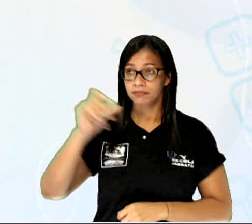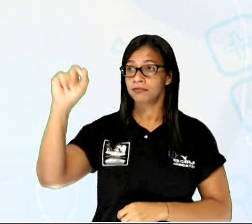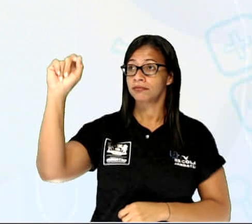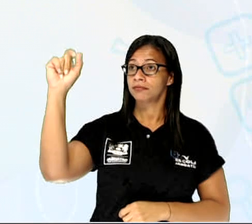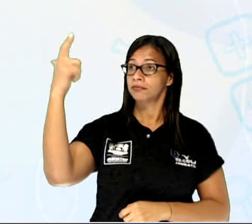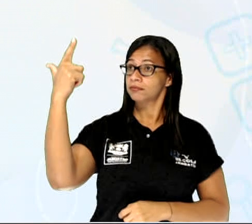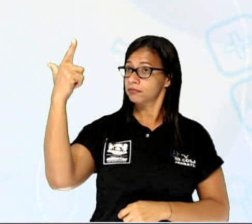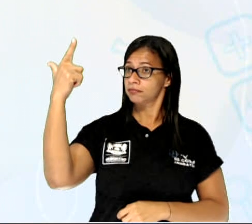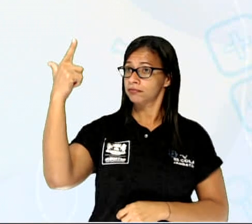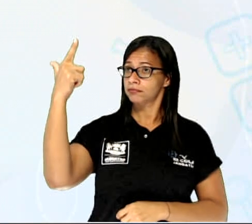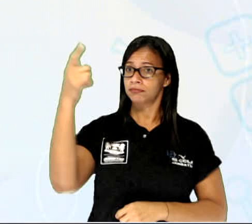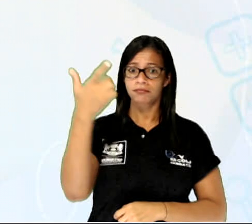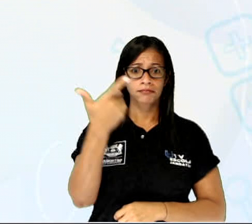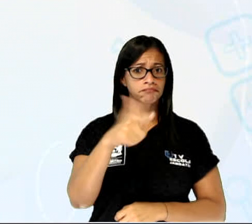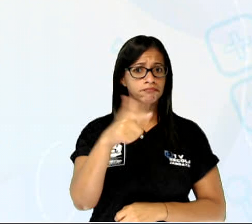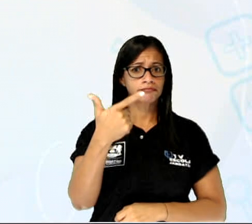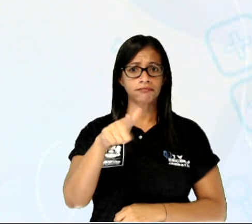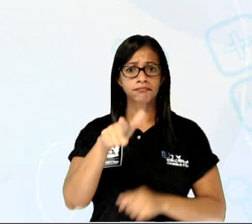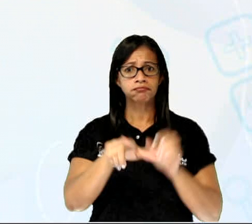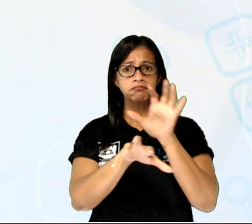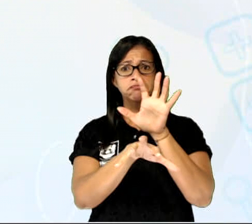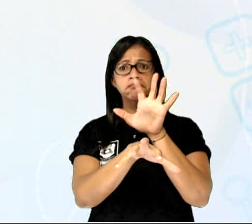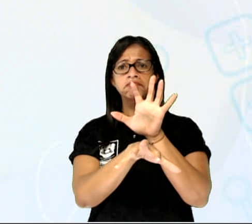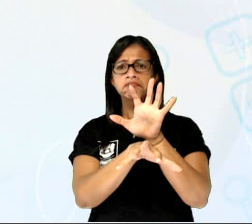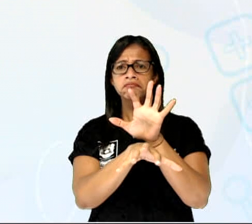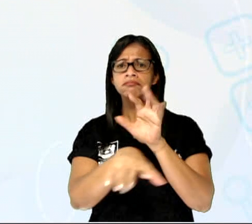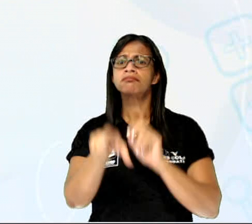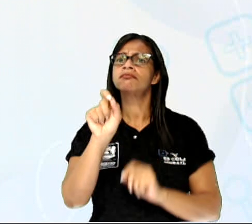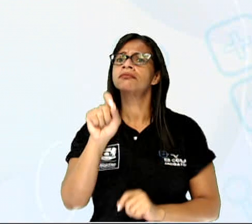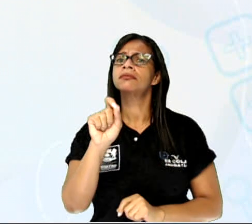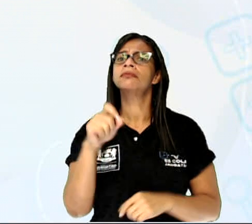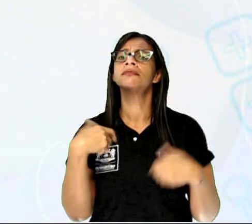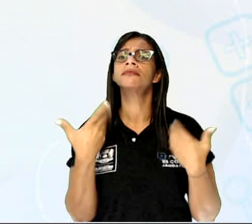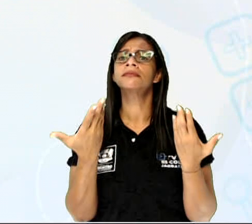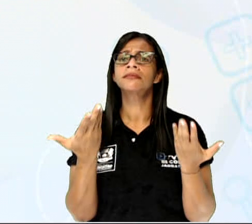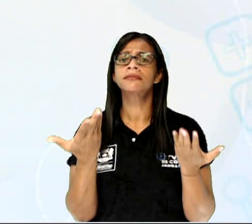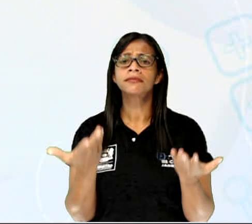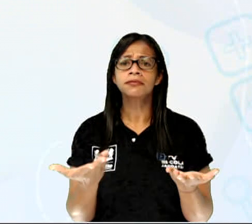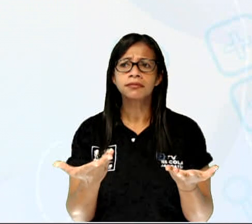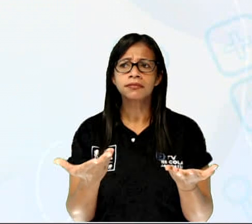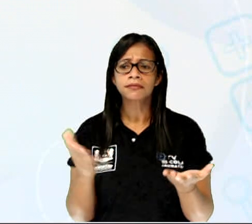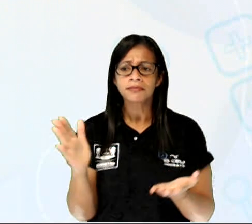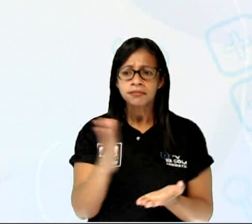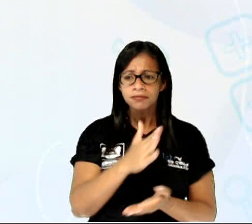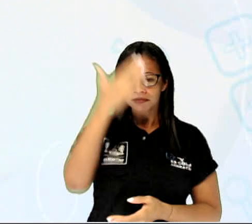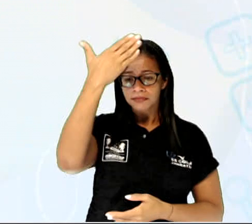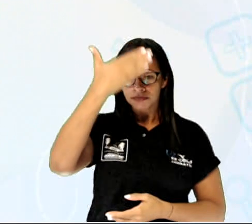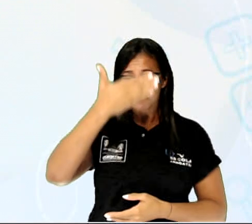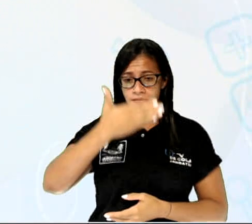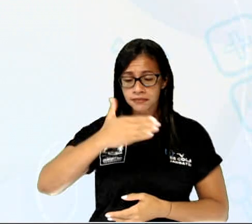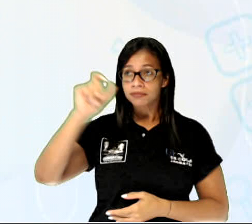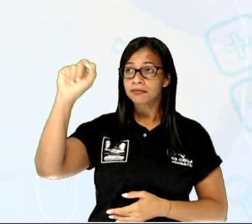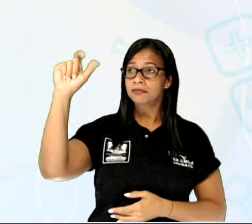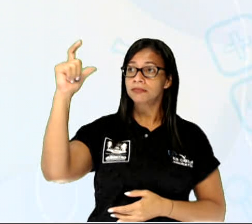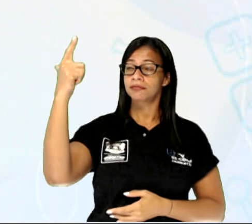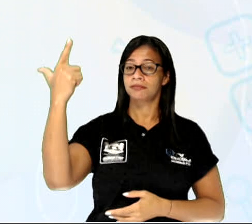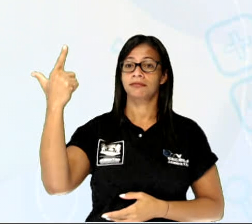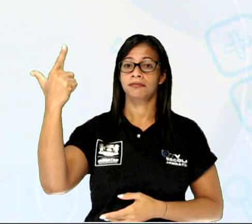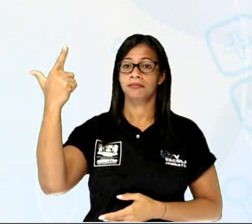fazer sombra? O que, professora? Passa diante do sol e não faz